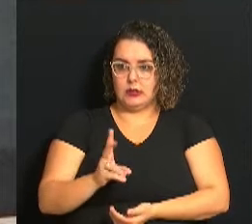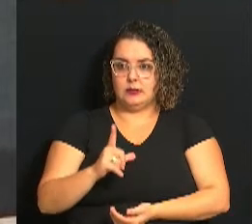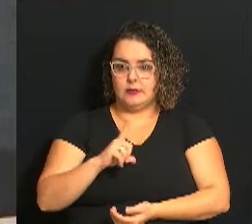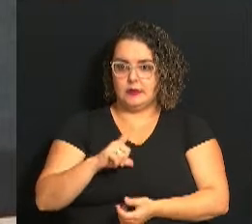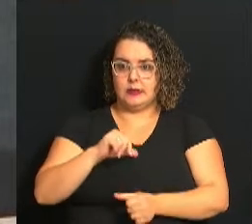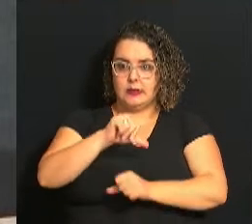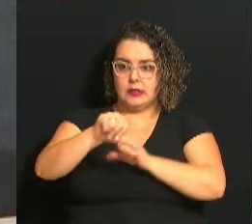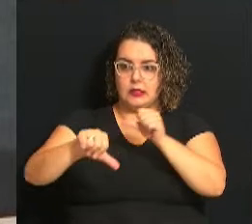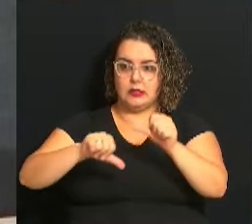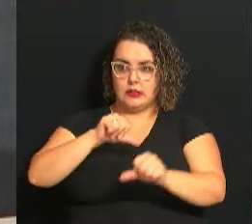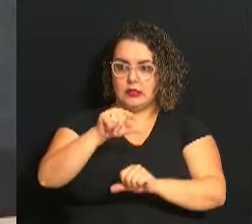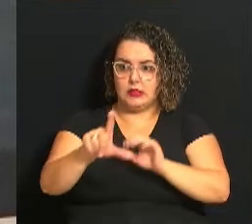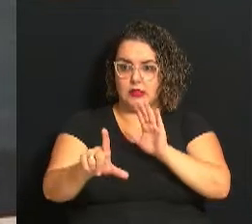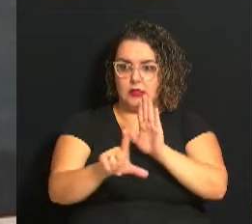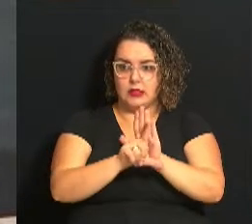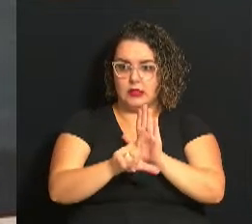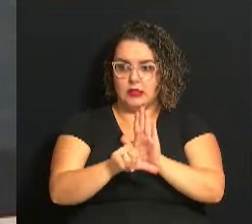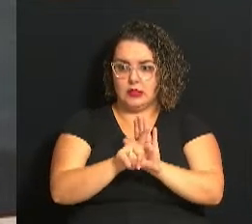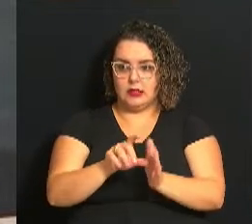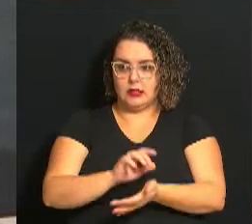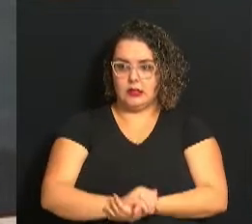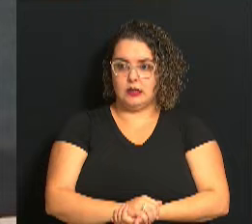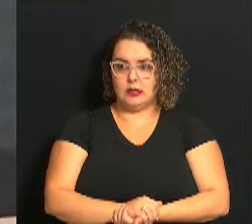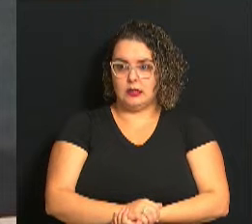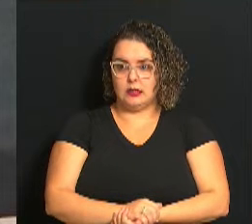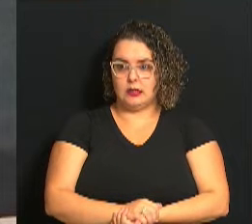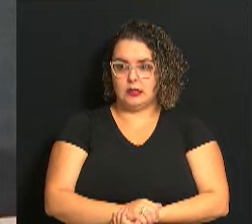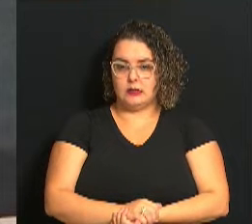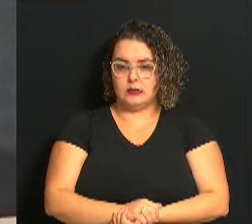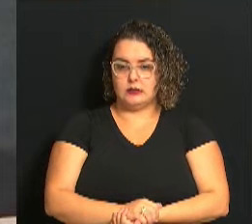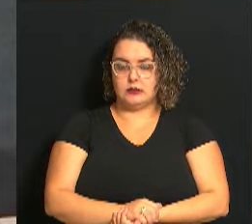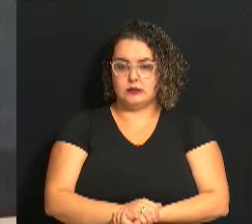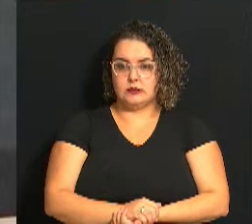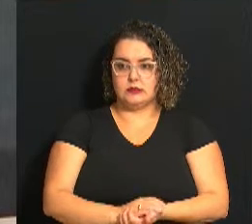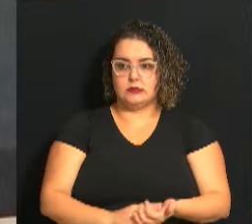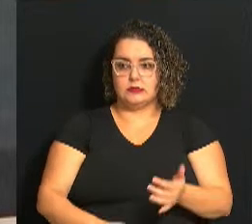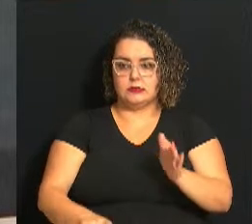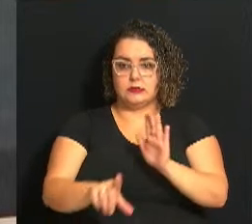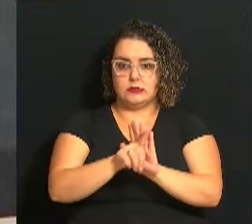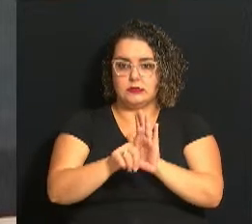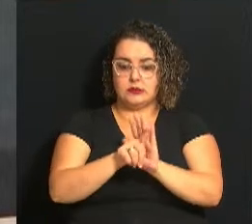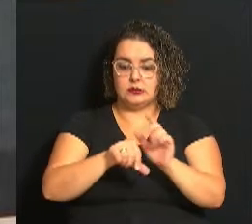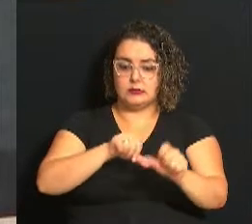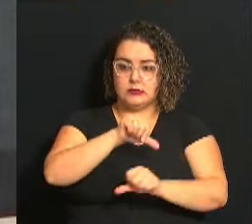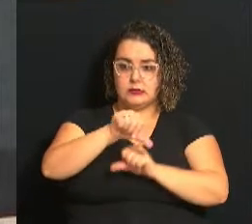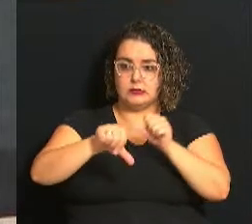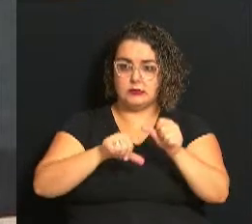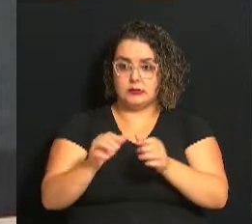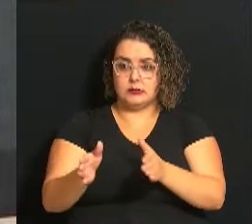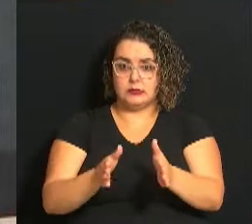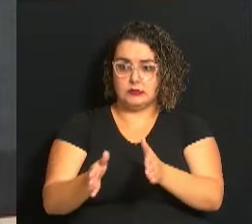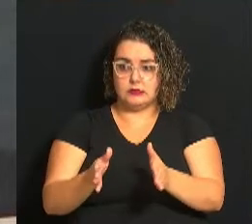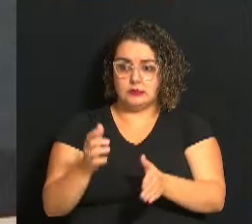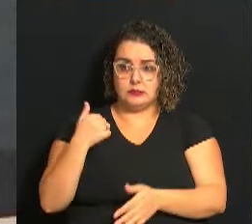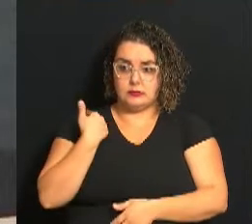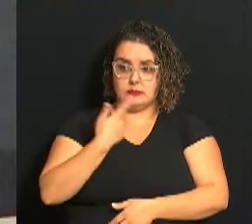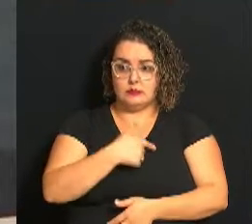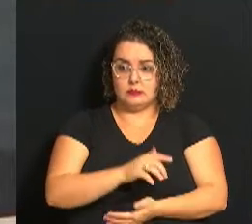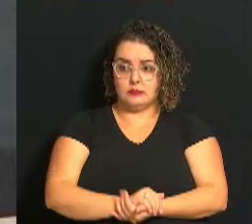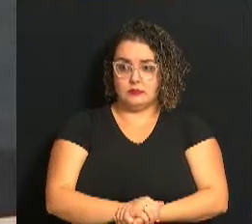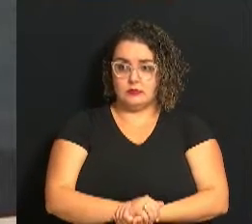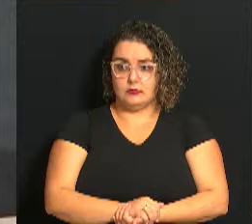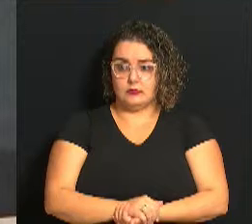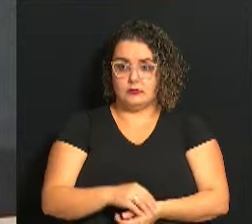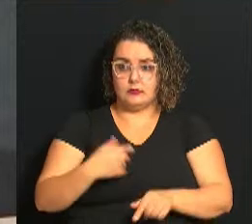na legislação, essa alteração passa por um período nas nossas mãos, a gente que